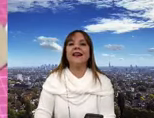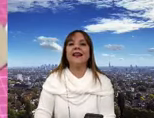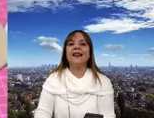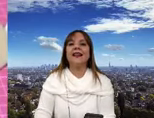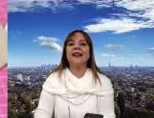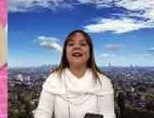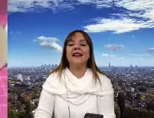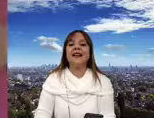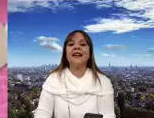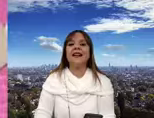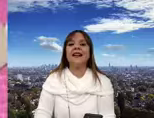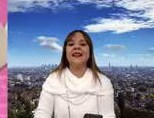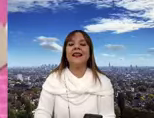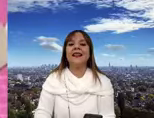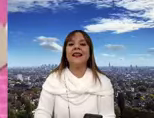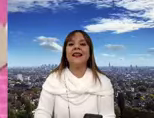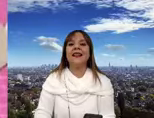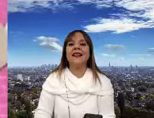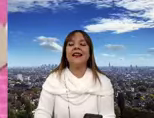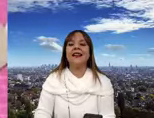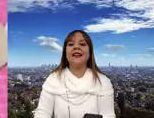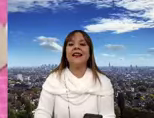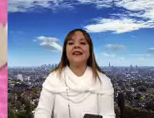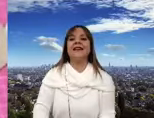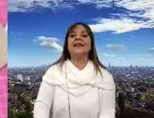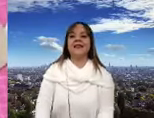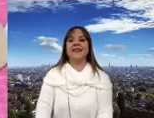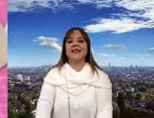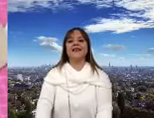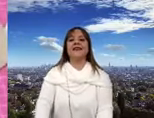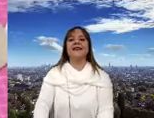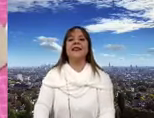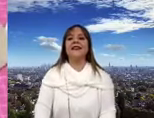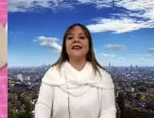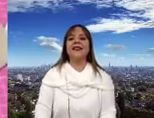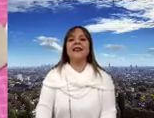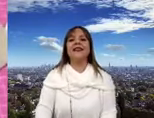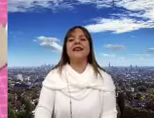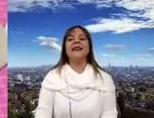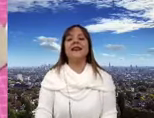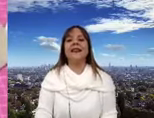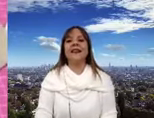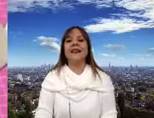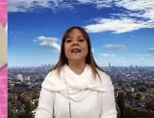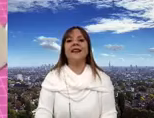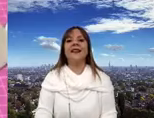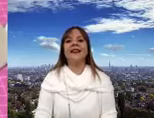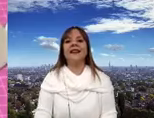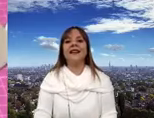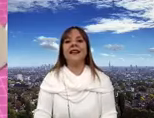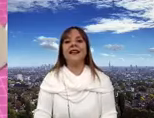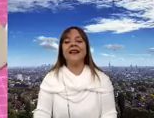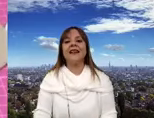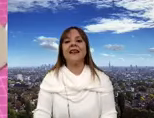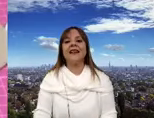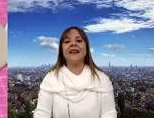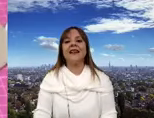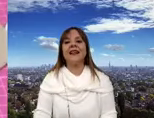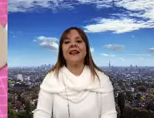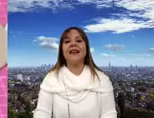porque não sei onde que tá agora. Ó, a gente posiciona aqui, sempre deixando um espaço aqui embaixo,